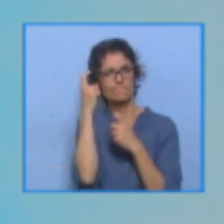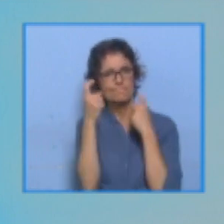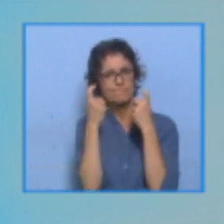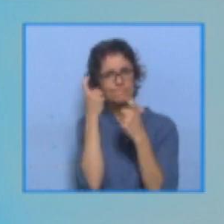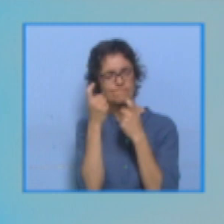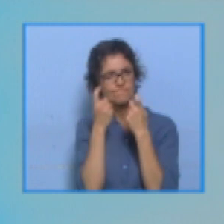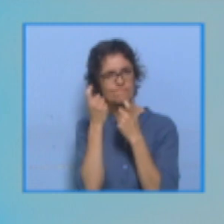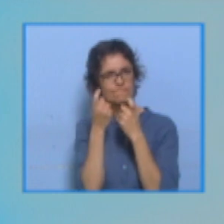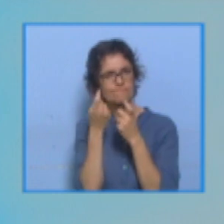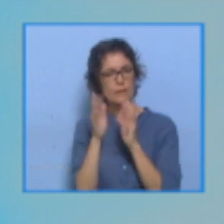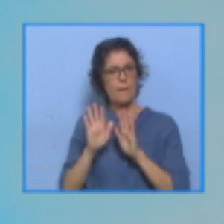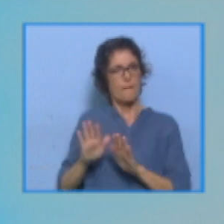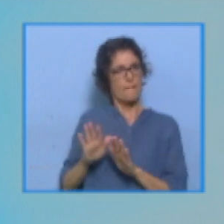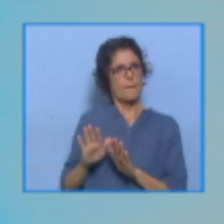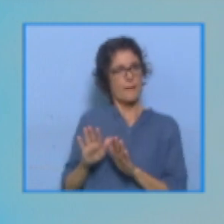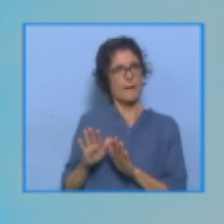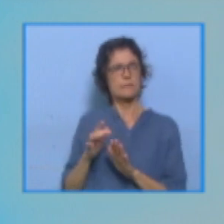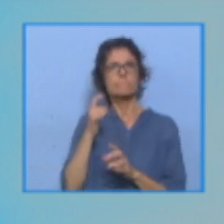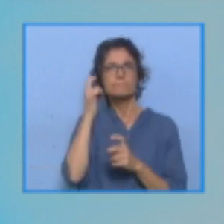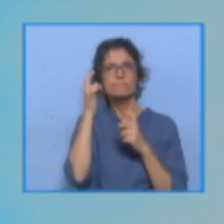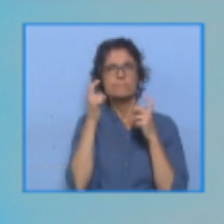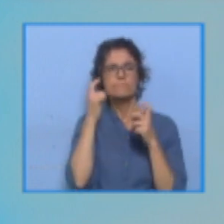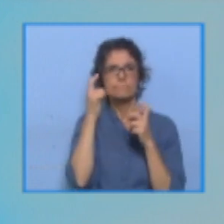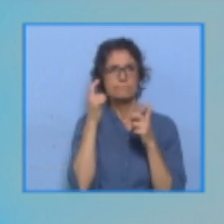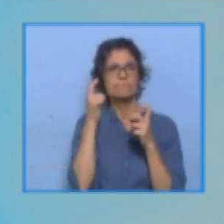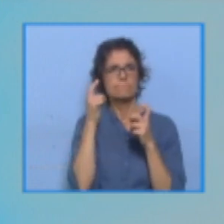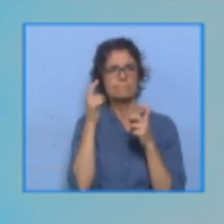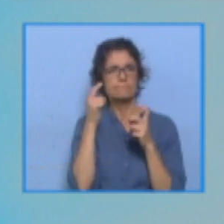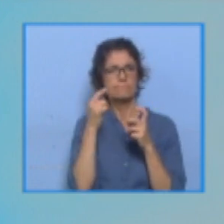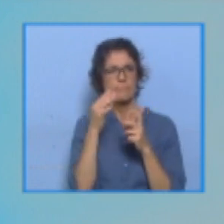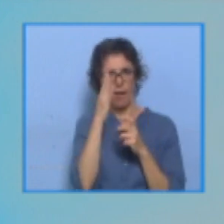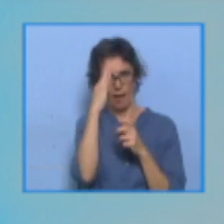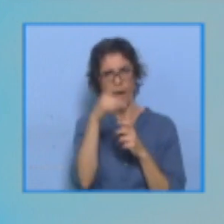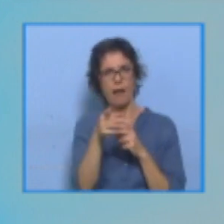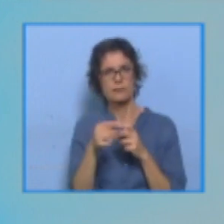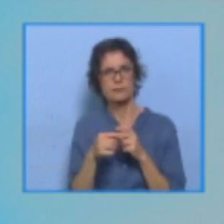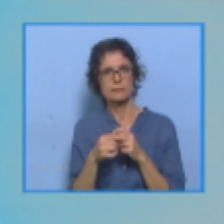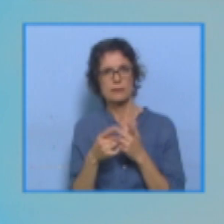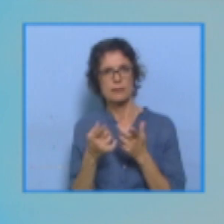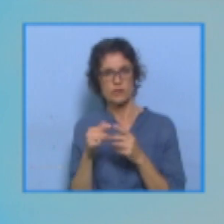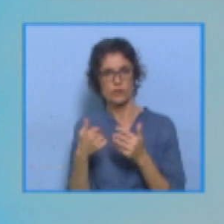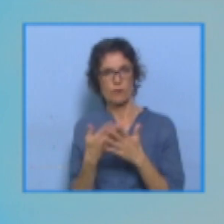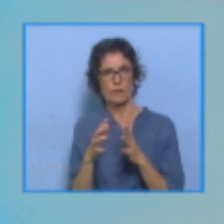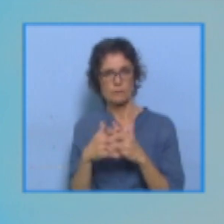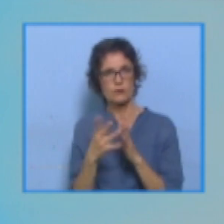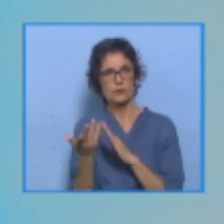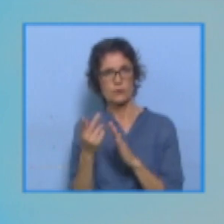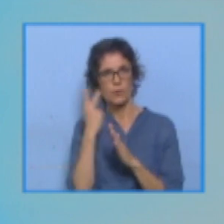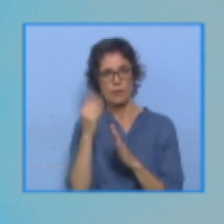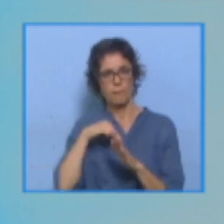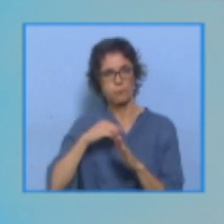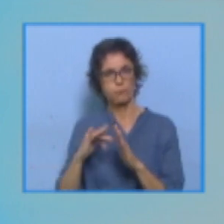e do parar um bocadinho, fazer algumas paragens e pensar outras realidades, acaba por ser estruturante para a própria vida de cada